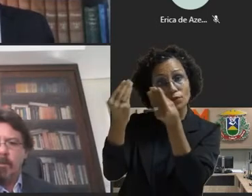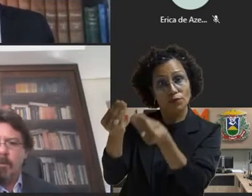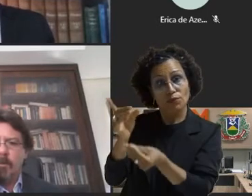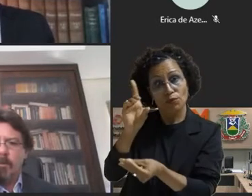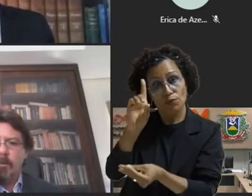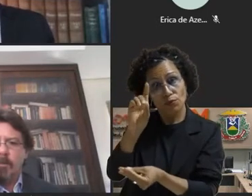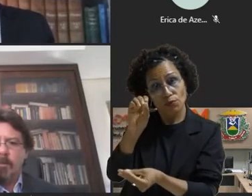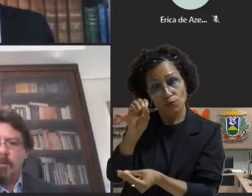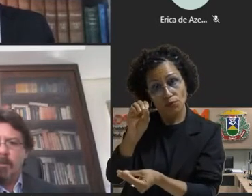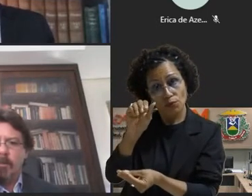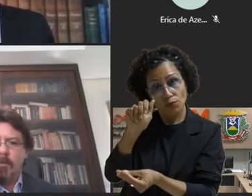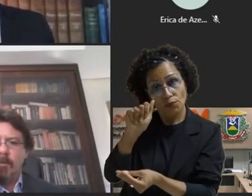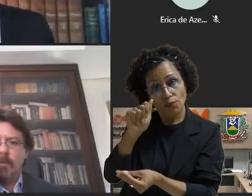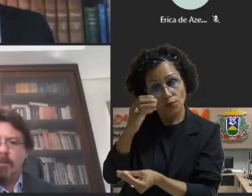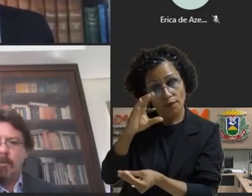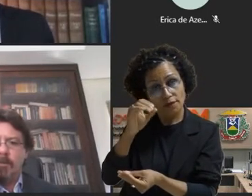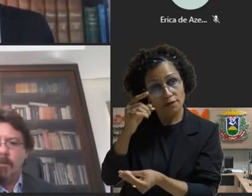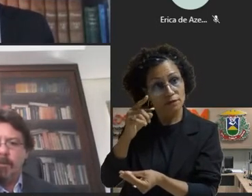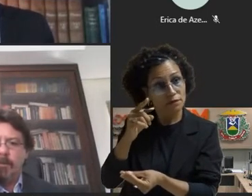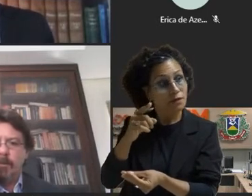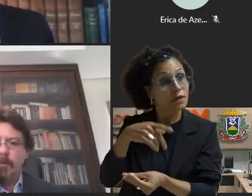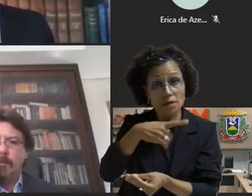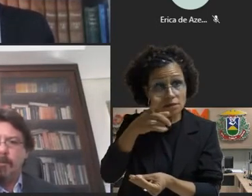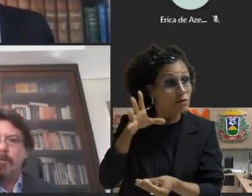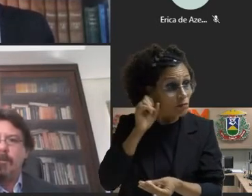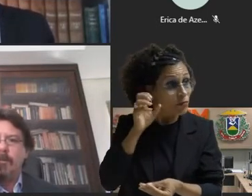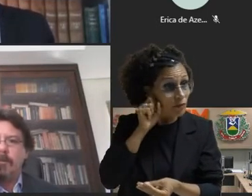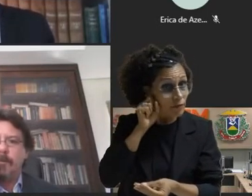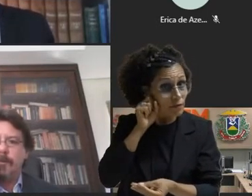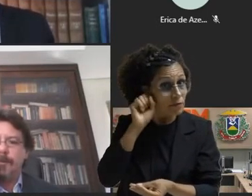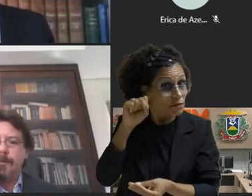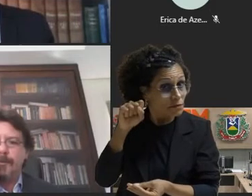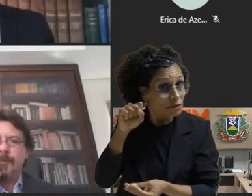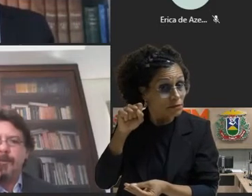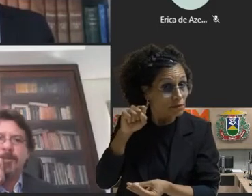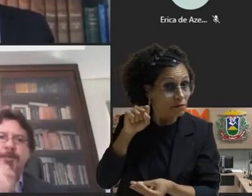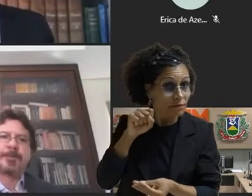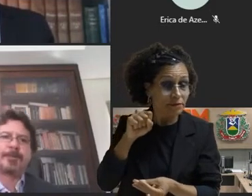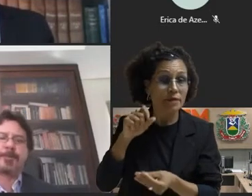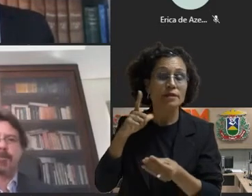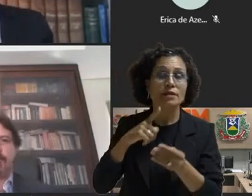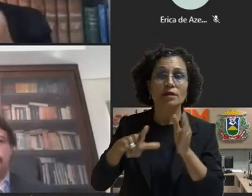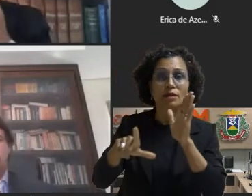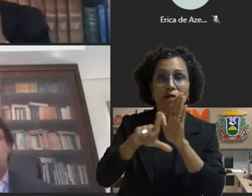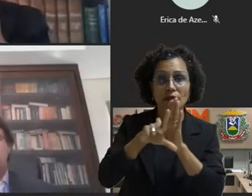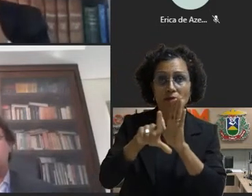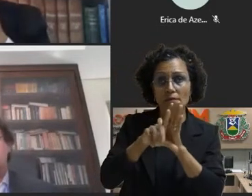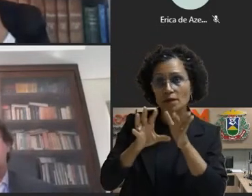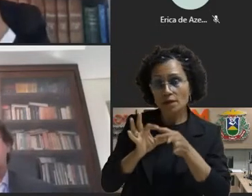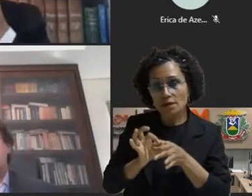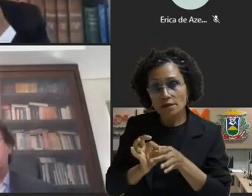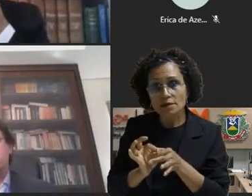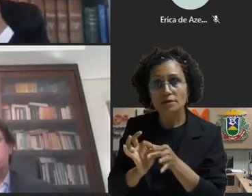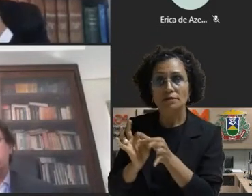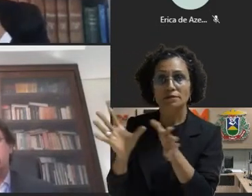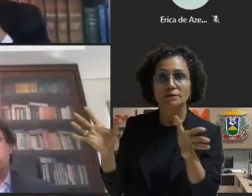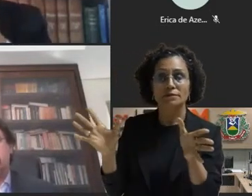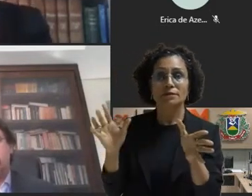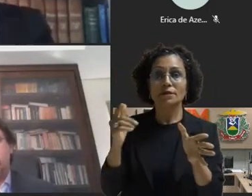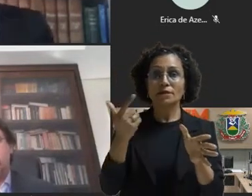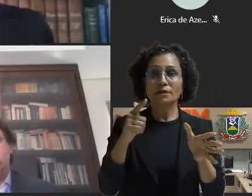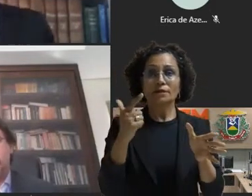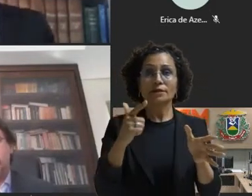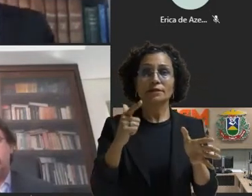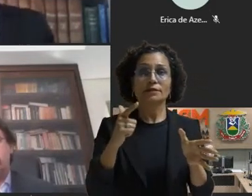Vocês estão me ouvindo? Sim. Ela foi precedida de uma lei autorizando, mas não teve